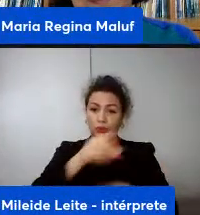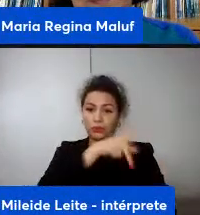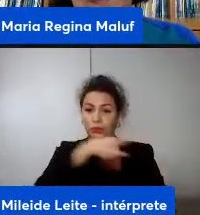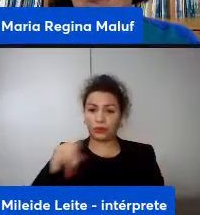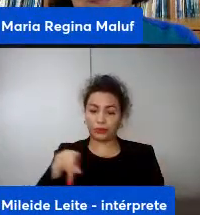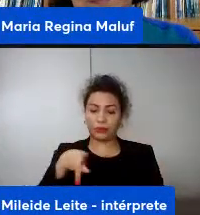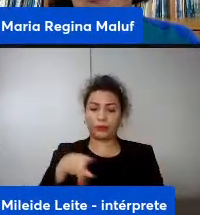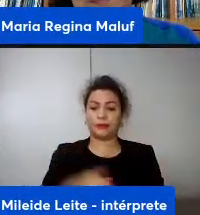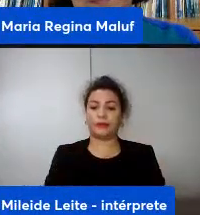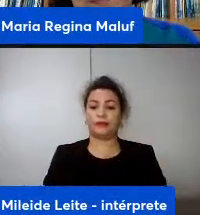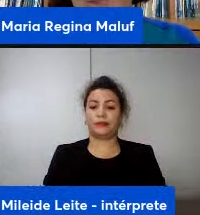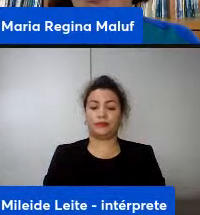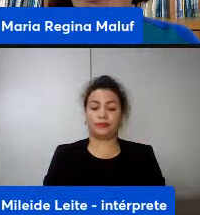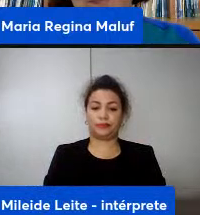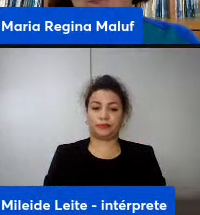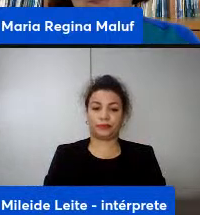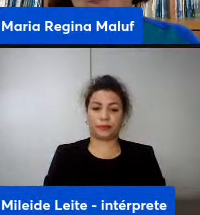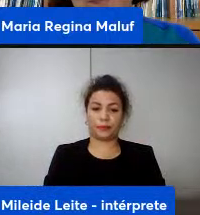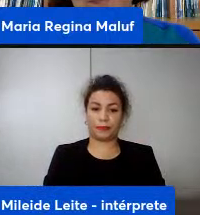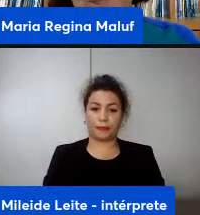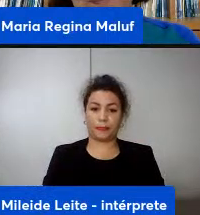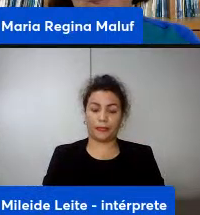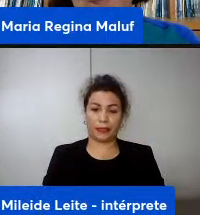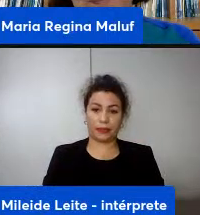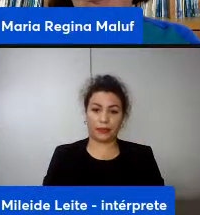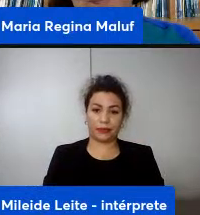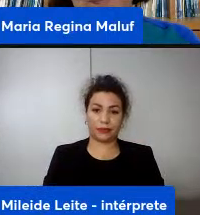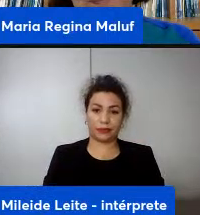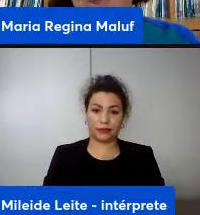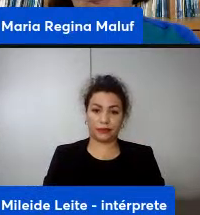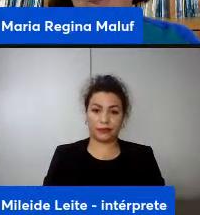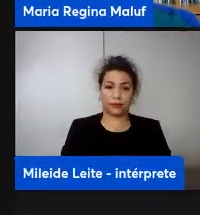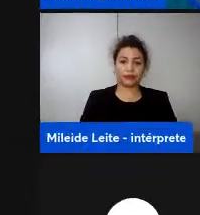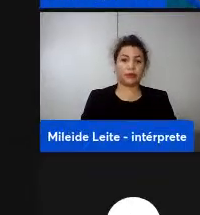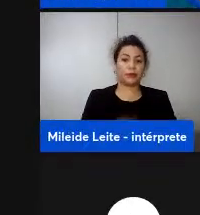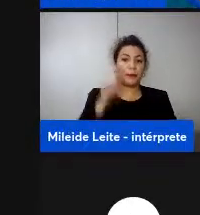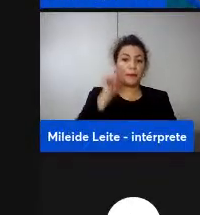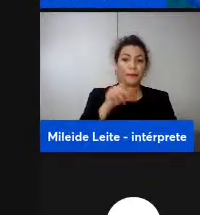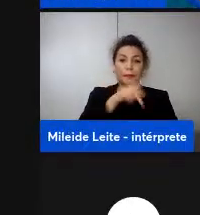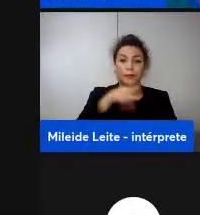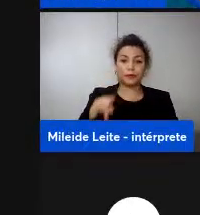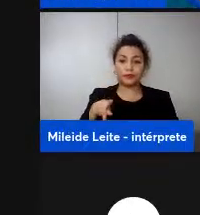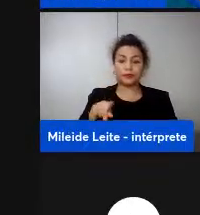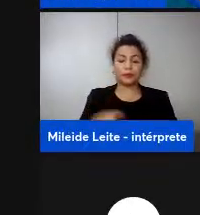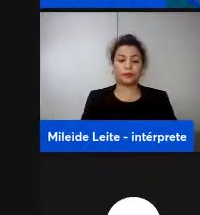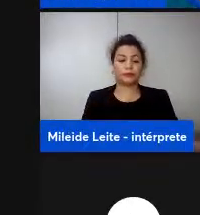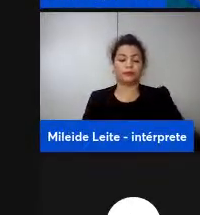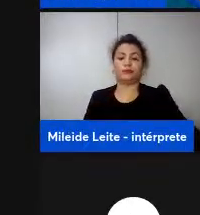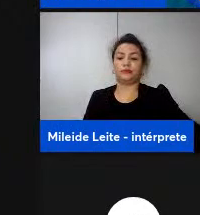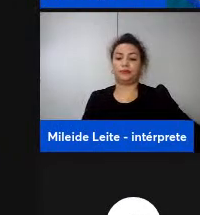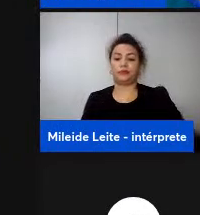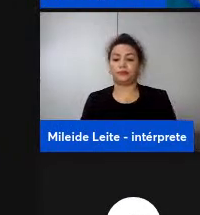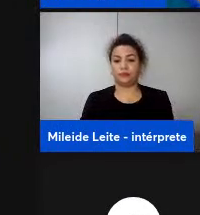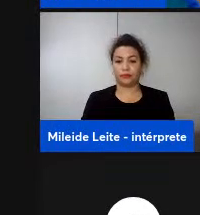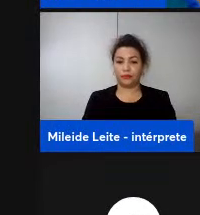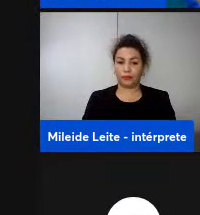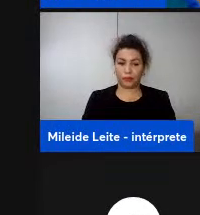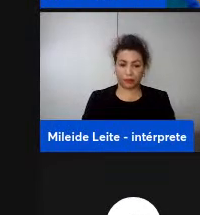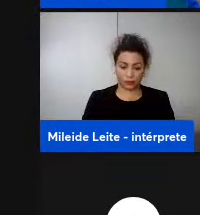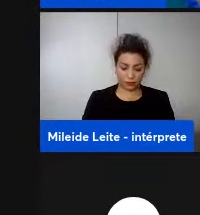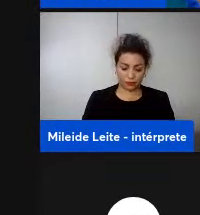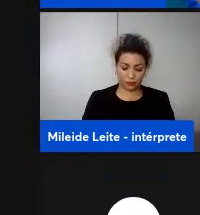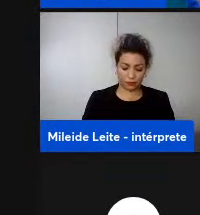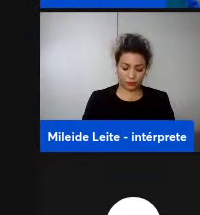professores. Onde está a professora? Me perdi dela aqui.